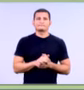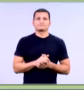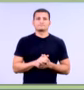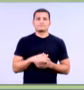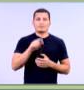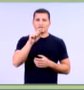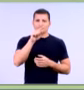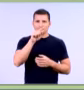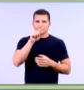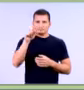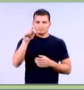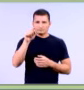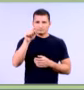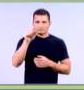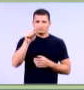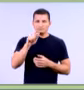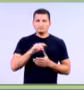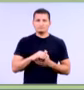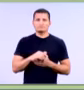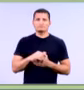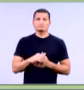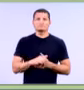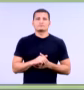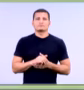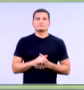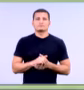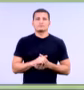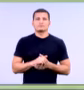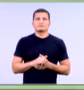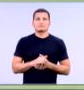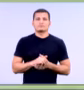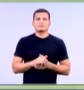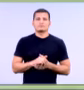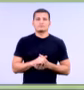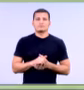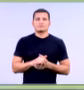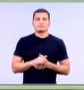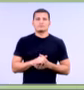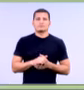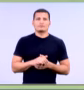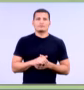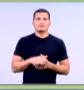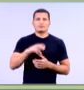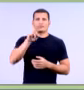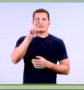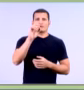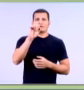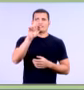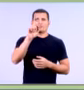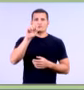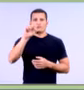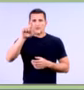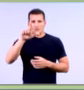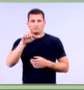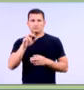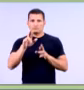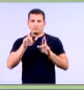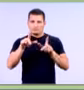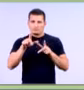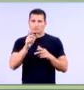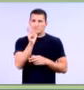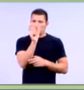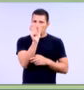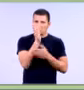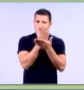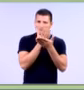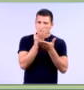umas situações que a gente precisa observar. Quando as vogais forem diferentes, quando a palavra começar com uma